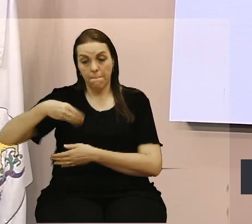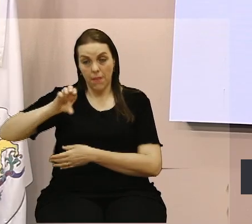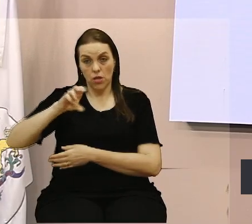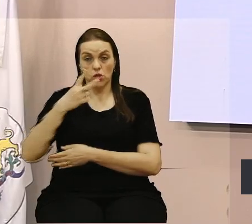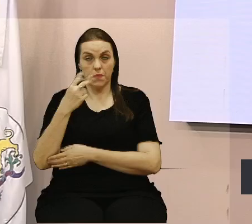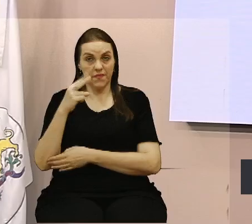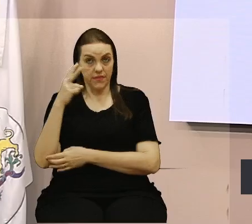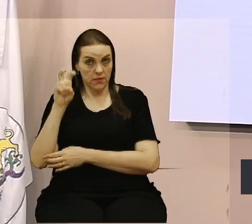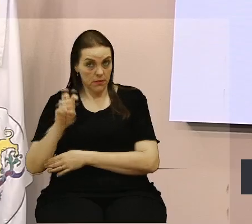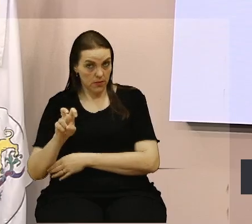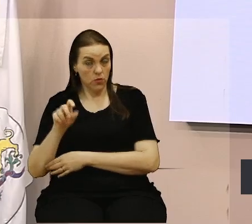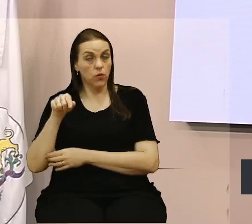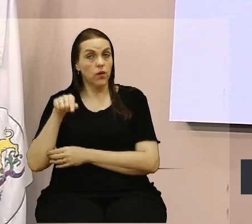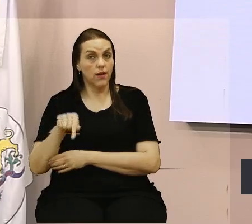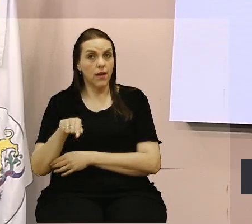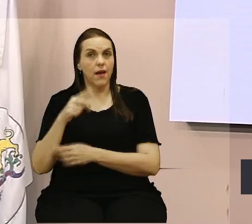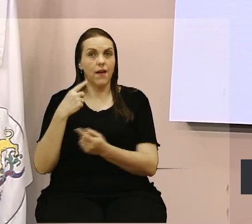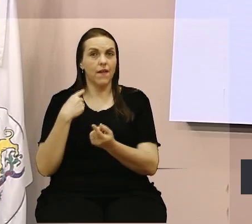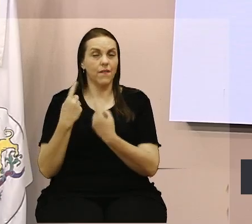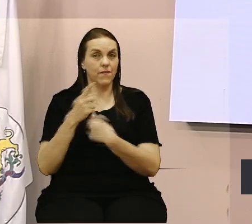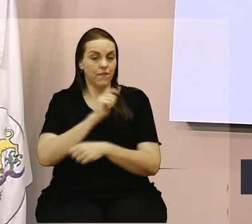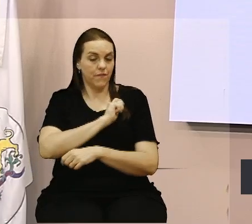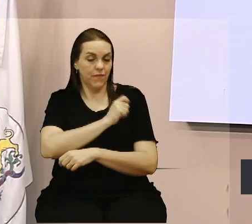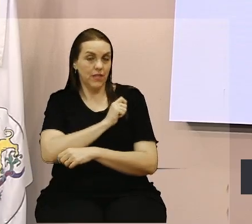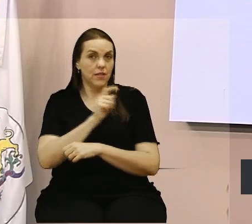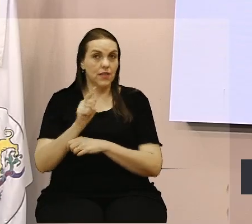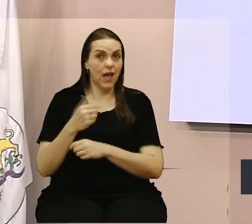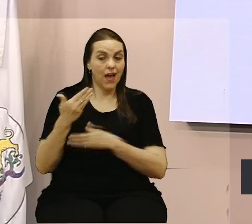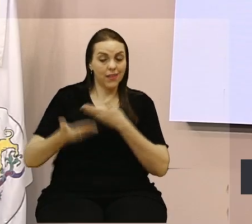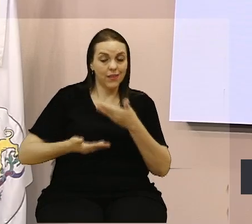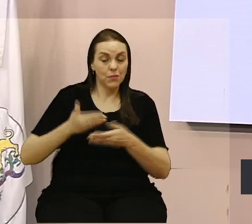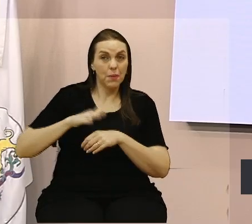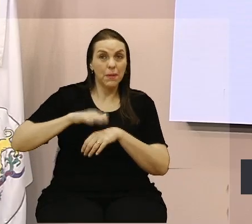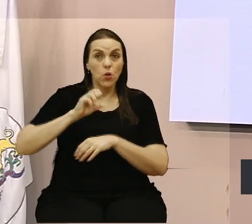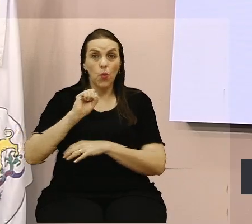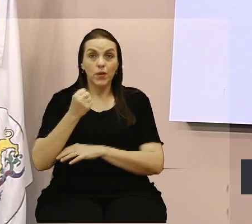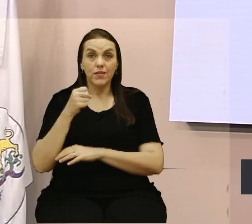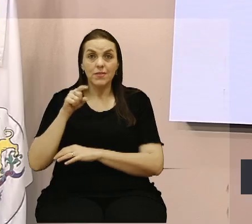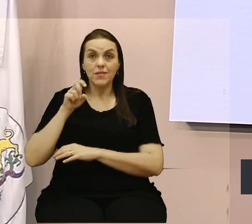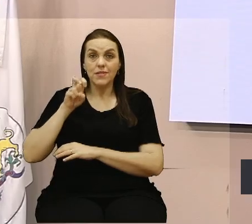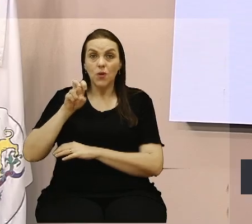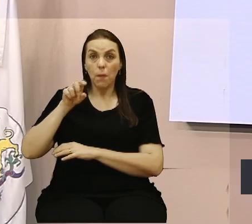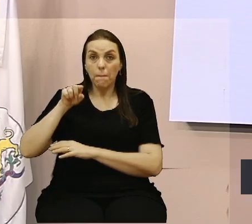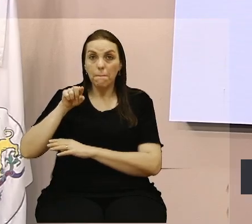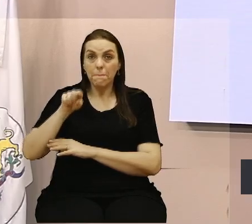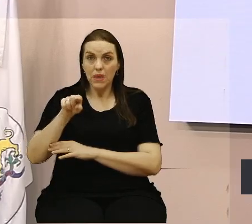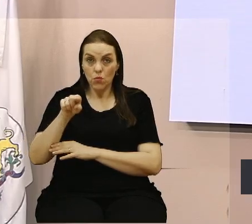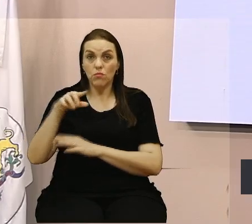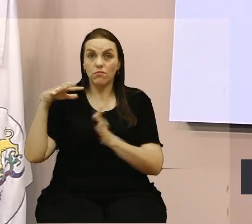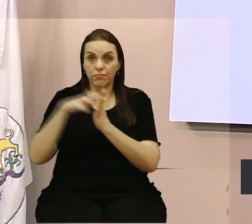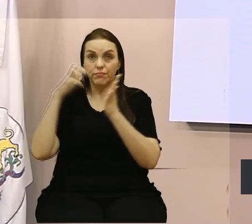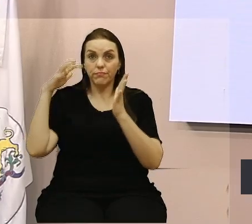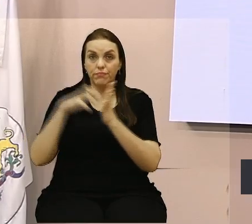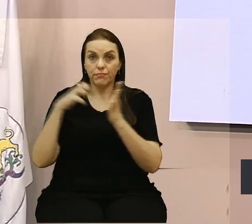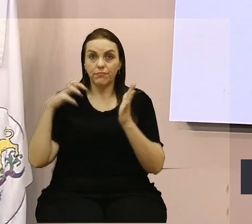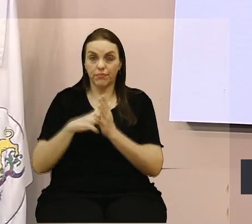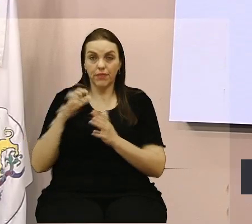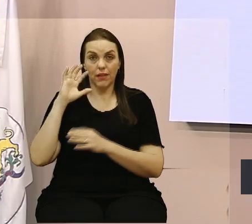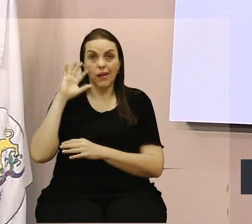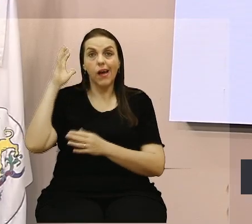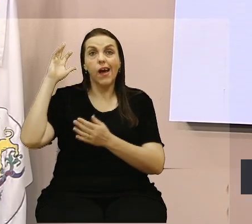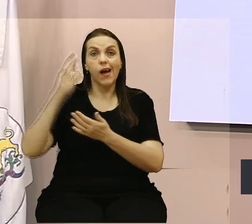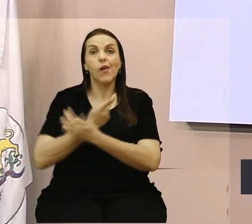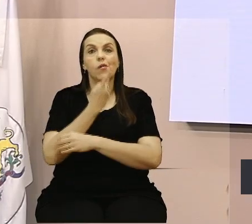aqui, a fiscalização de trânsito atendeu mais de 85 mil acidentes sinistros de trânsito, né, só com